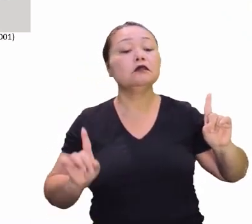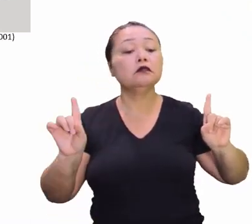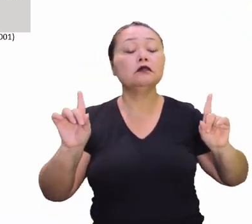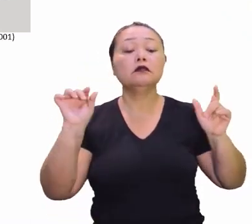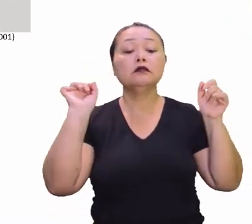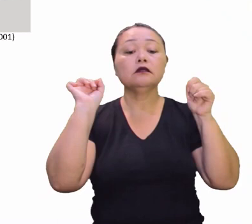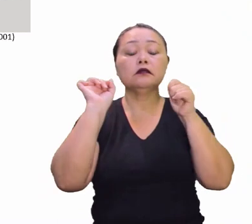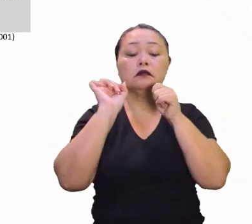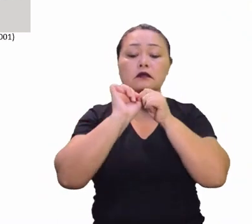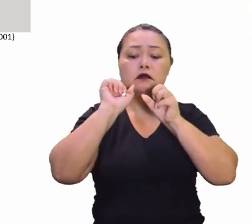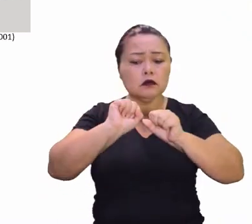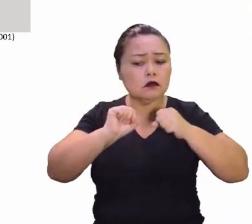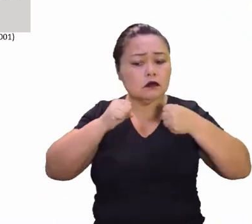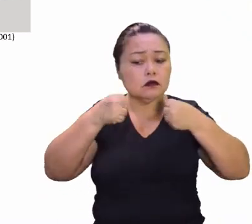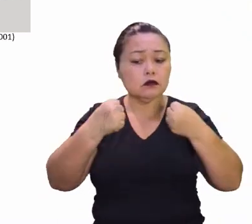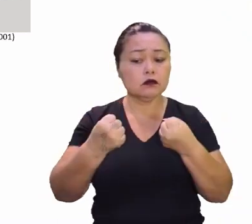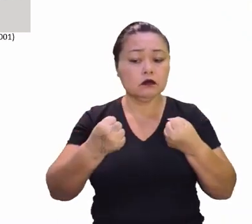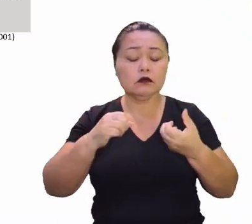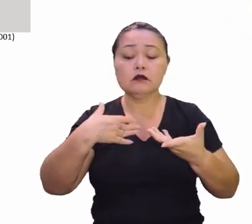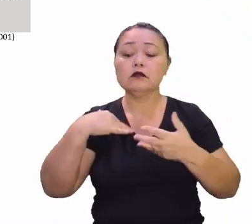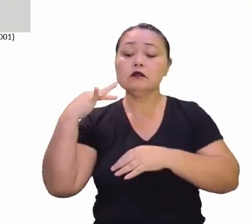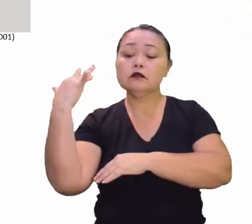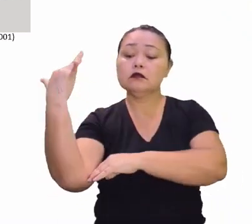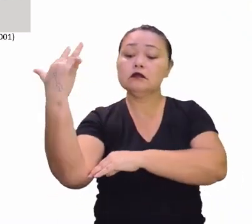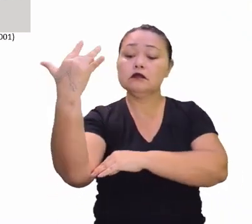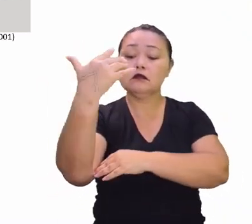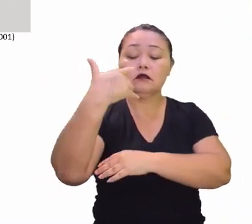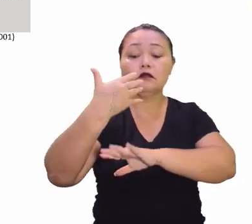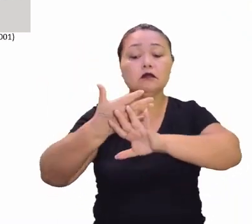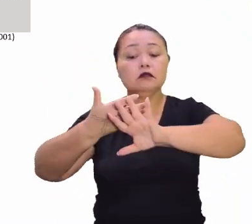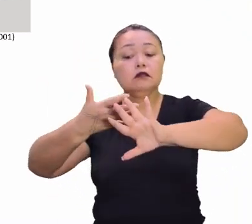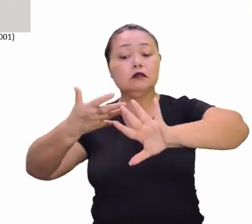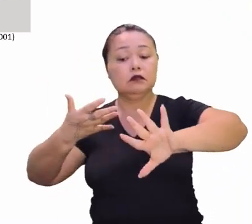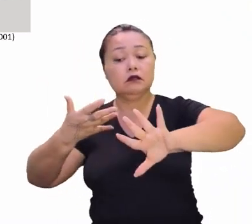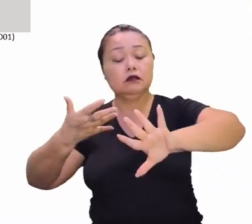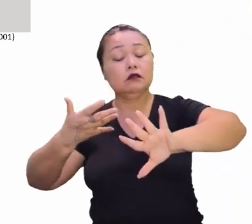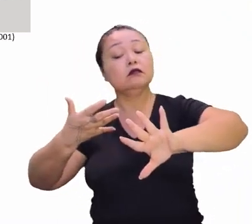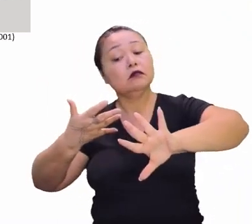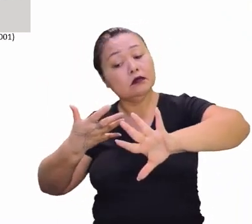Ele fez um grande esforço para tirar a Amazônia do isolamento.